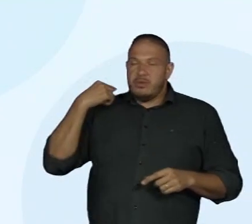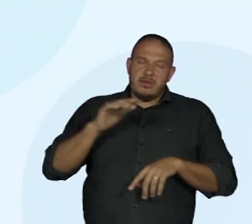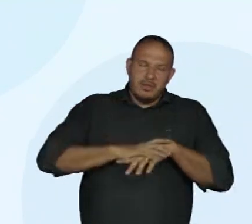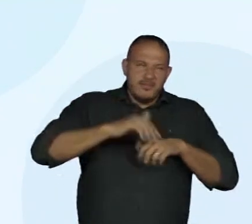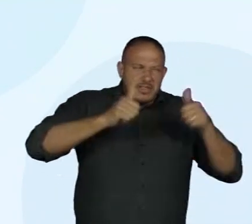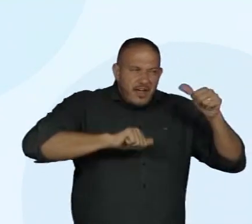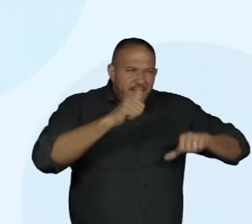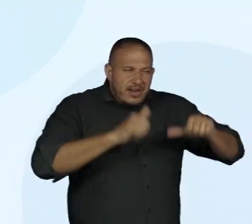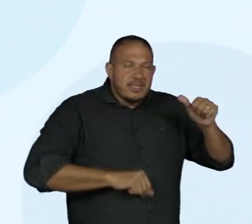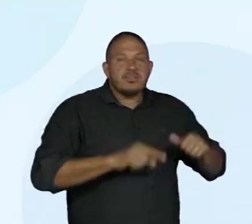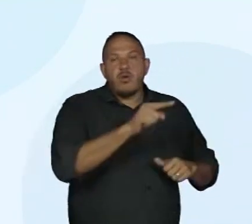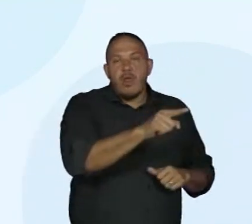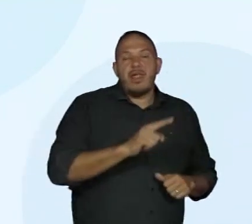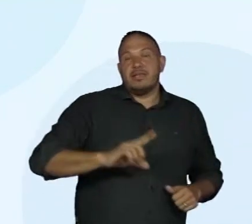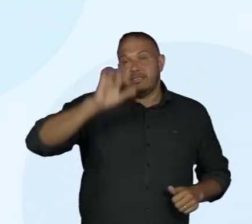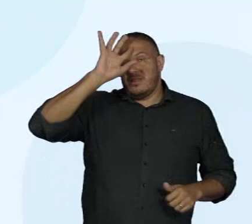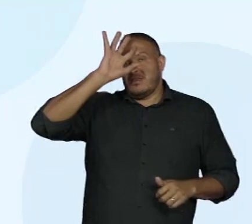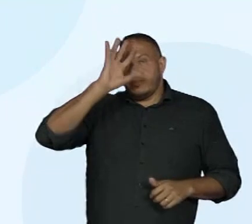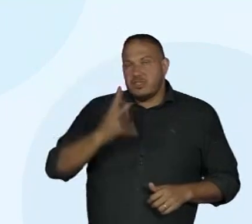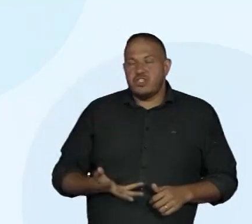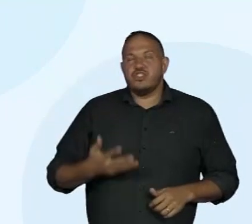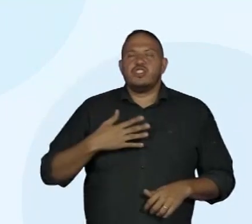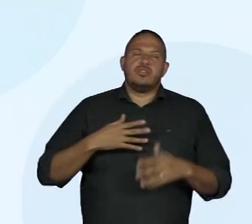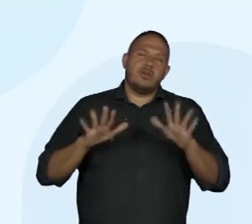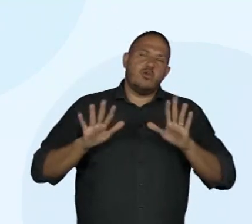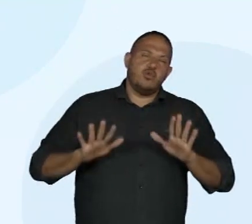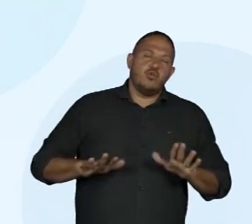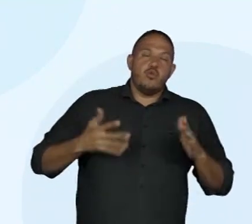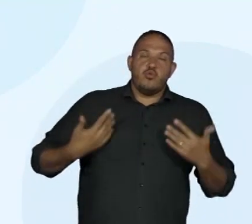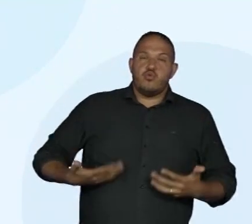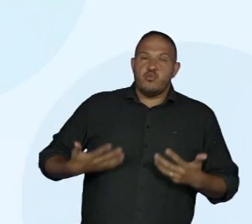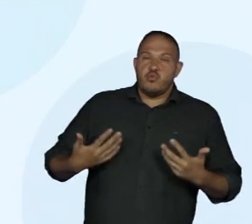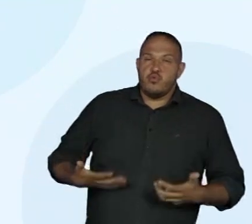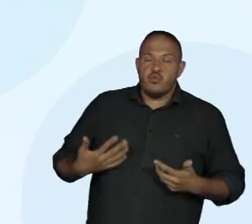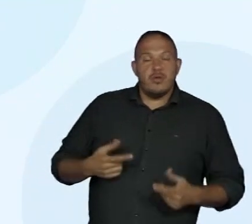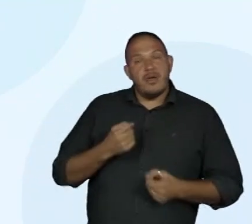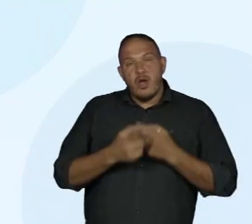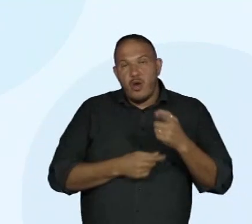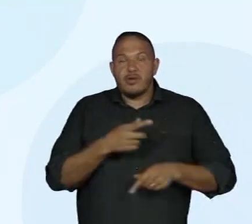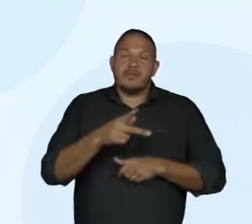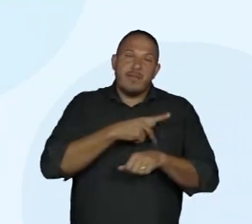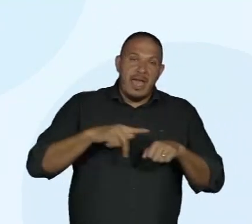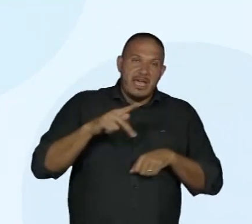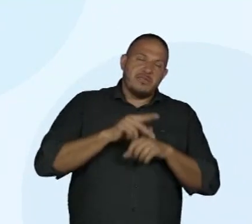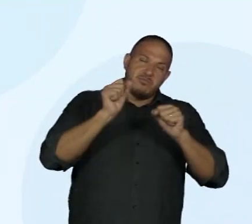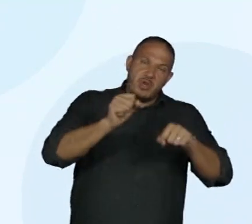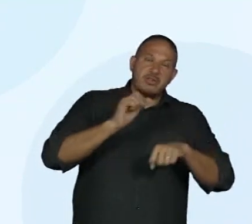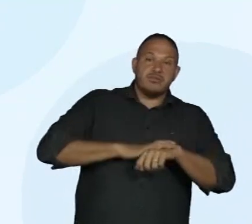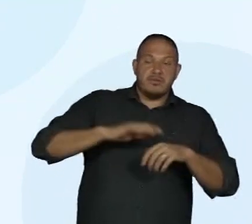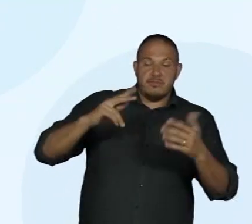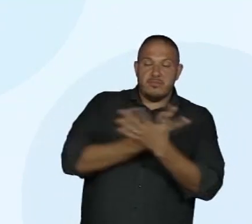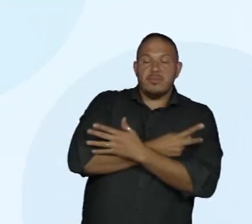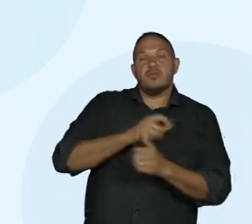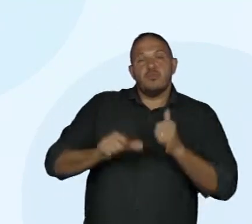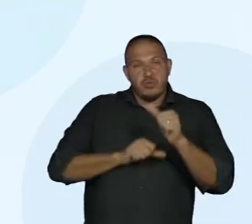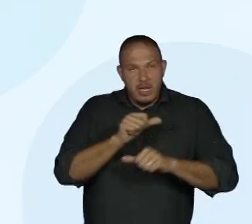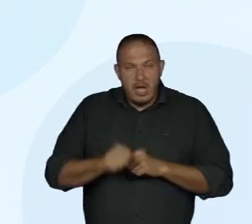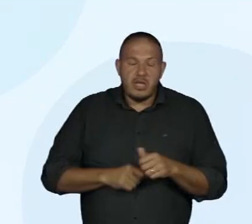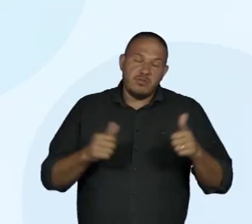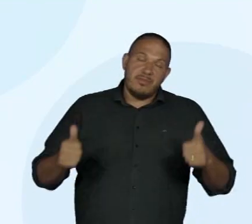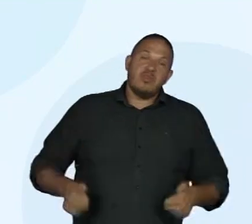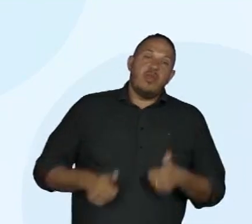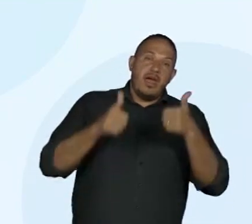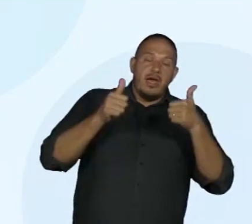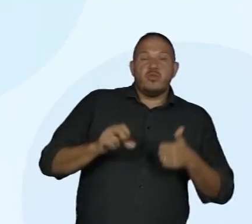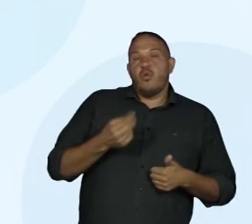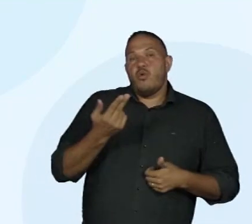avaliação, que eles decidiram fazer esse relaxamento nesses determinados países. Pode ser que a situação já tenha mudado, melhorado ou